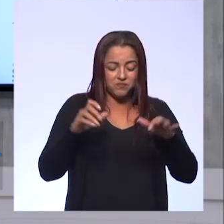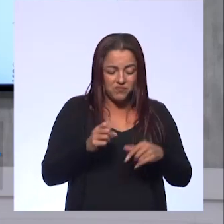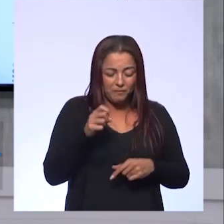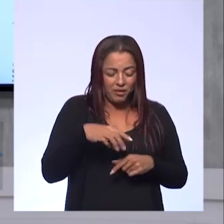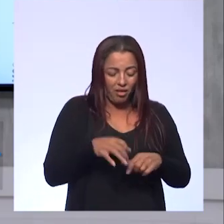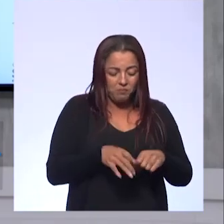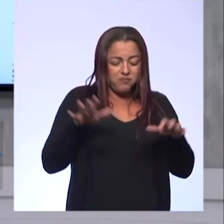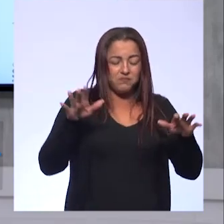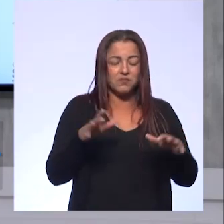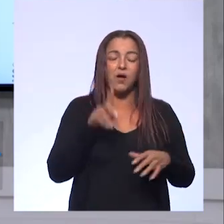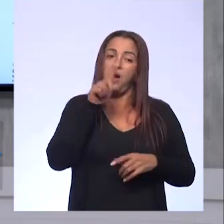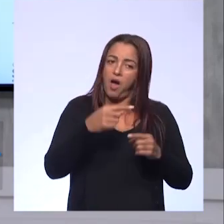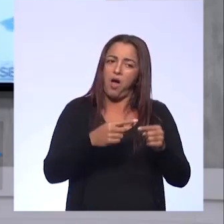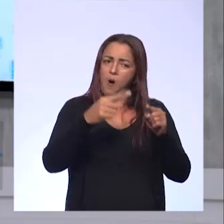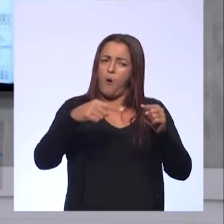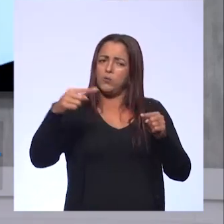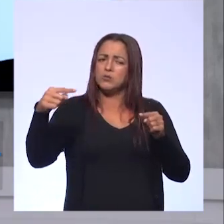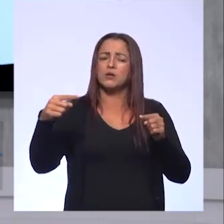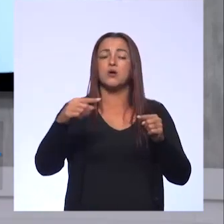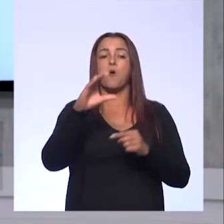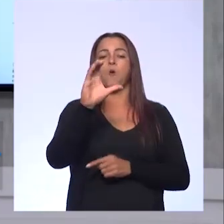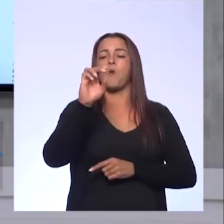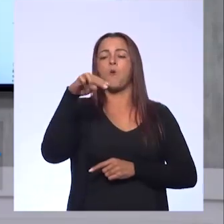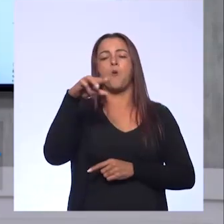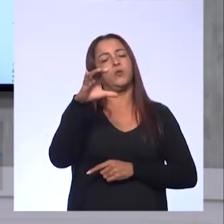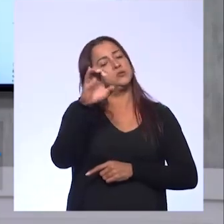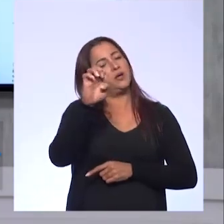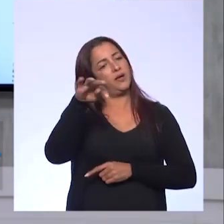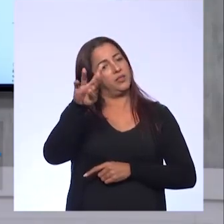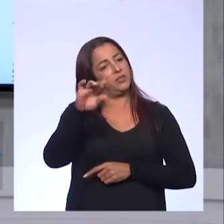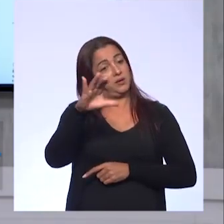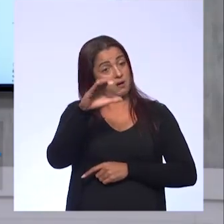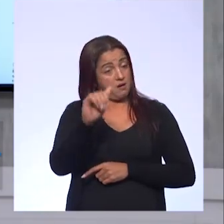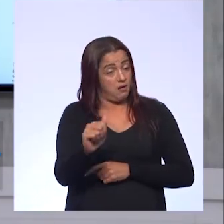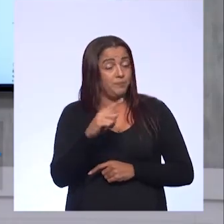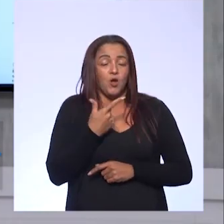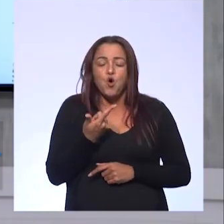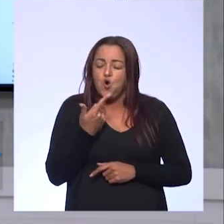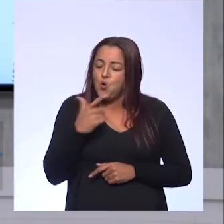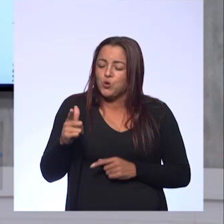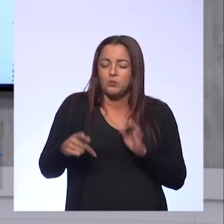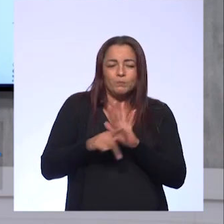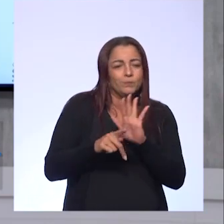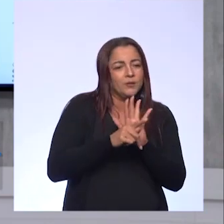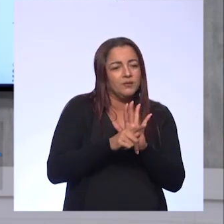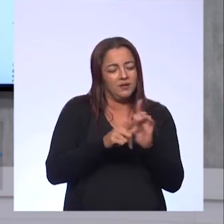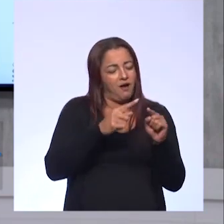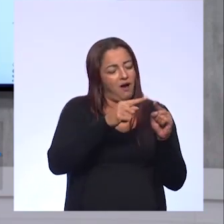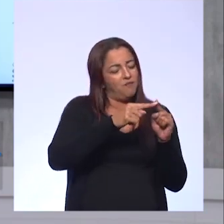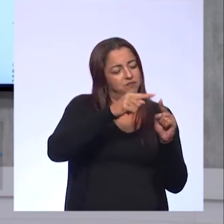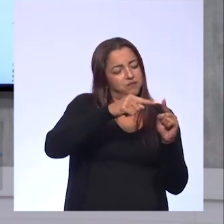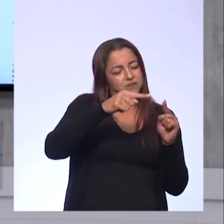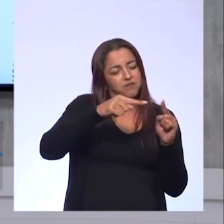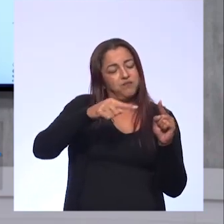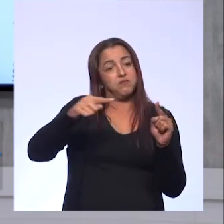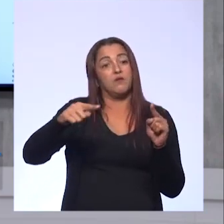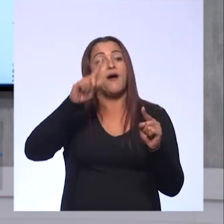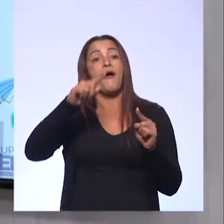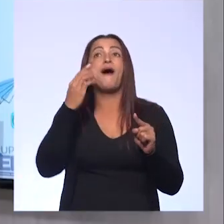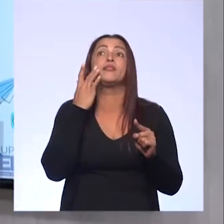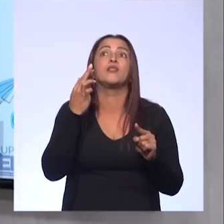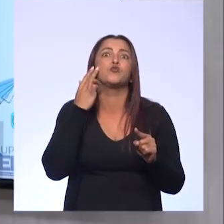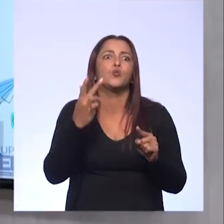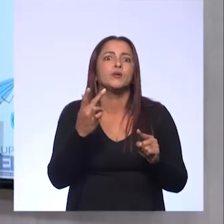concêntrica né Essa meus amigos agora outra propriedade importante sobre ondas a natureza a natureza e